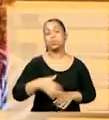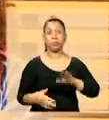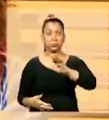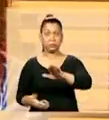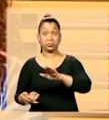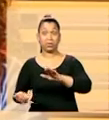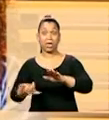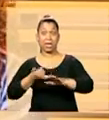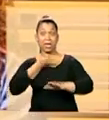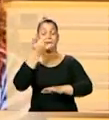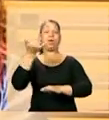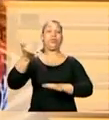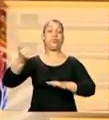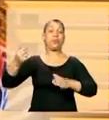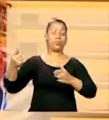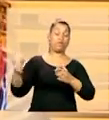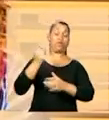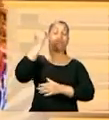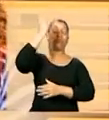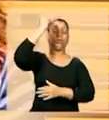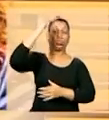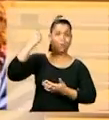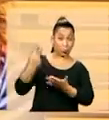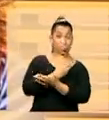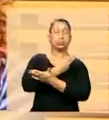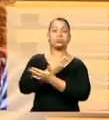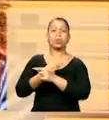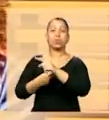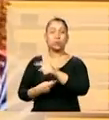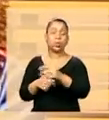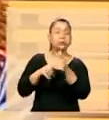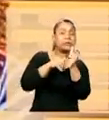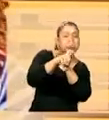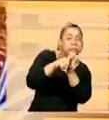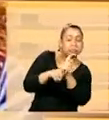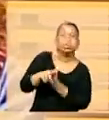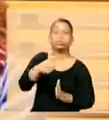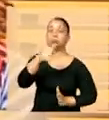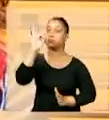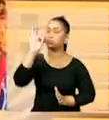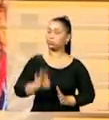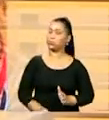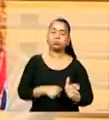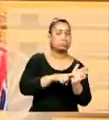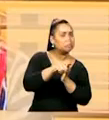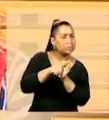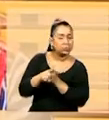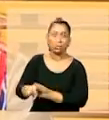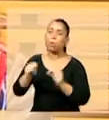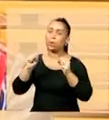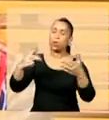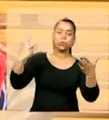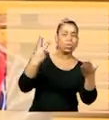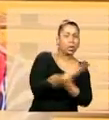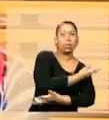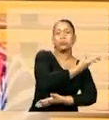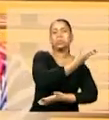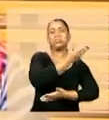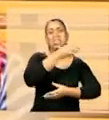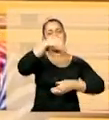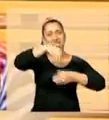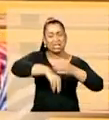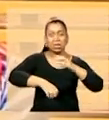informação do acidente grave, hoje no Sereste nós investigamos 100% desses acidentes. Então, esses acidentes graves podem